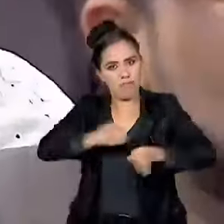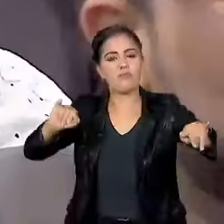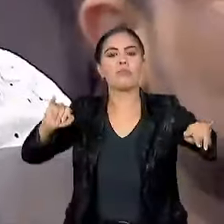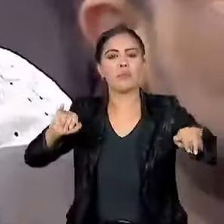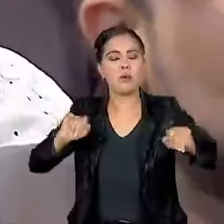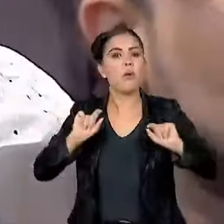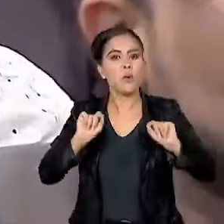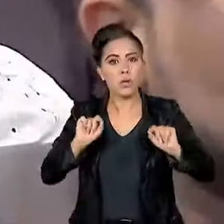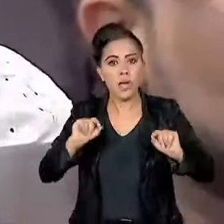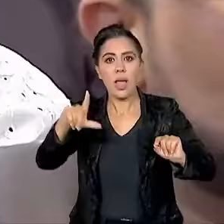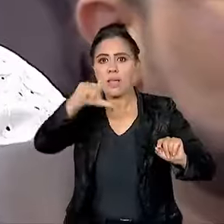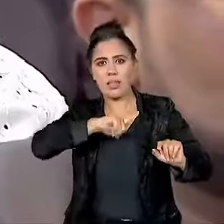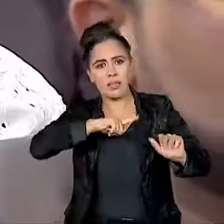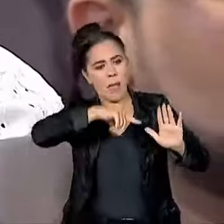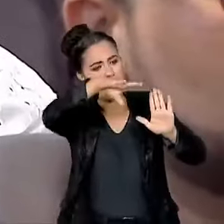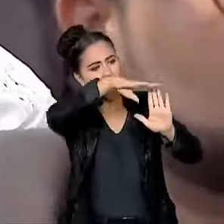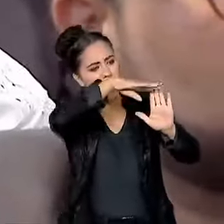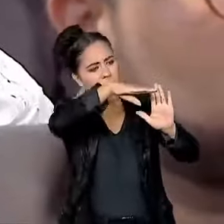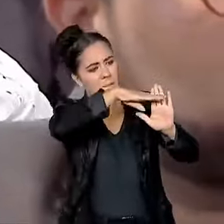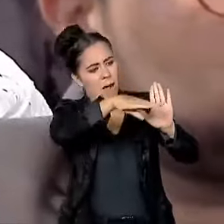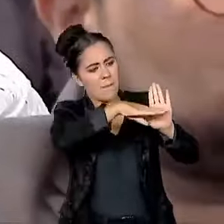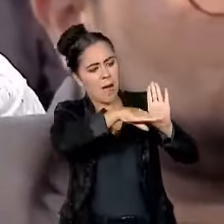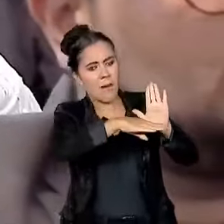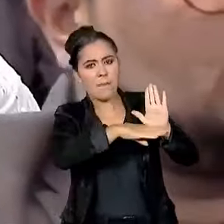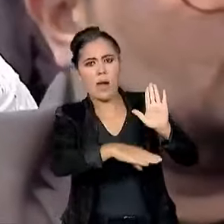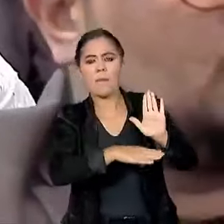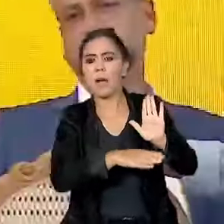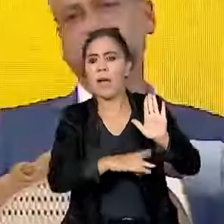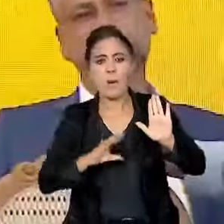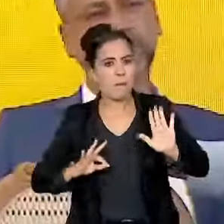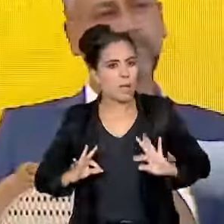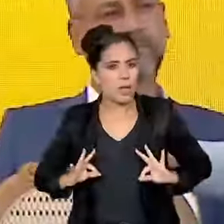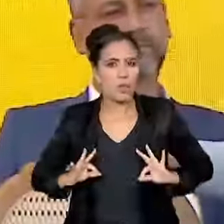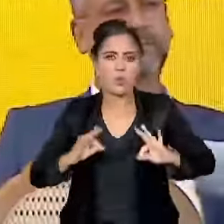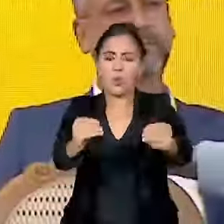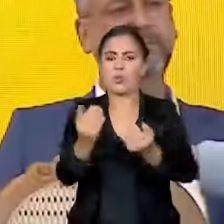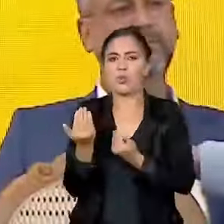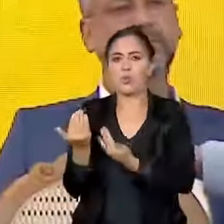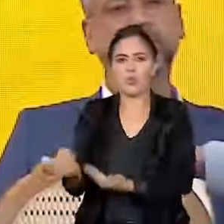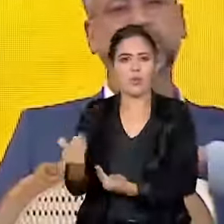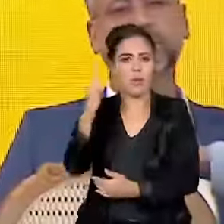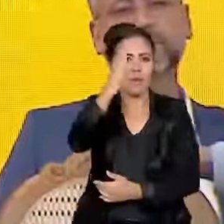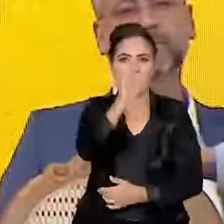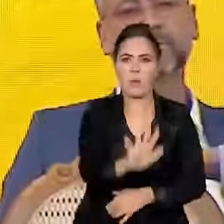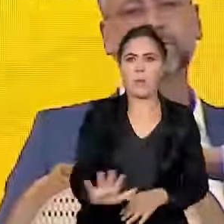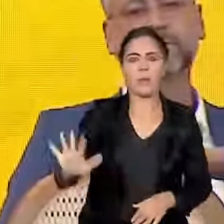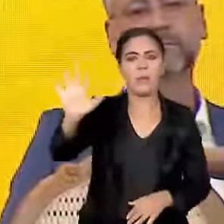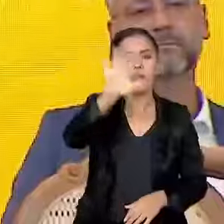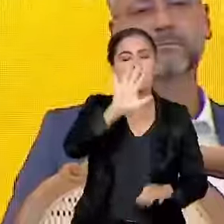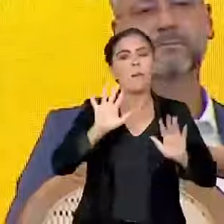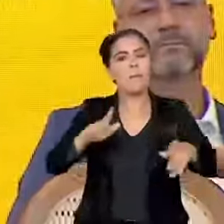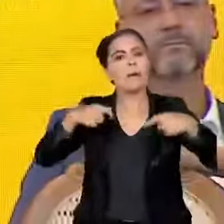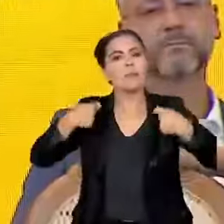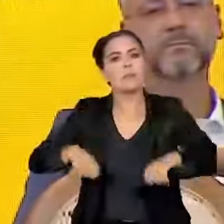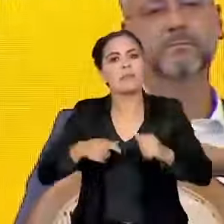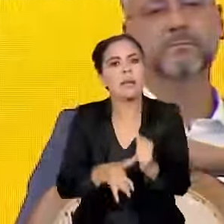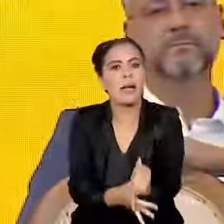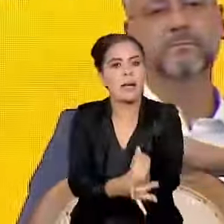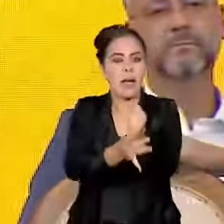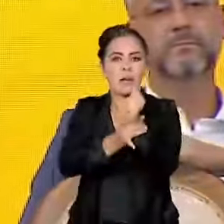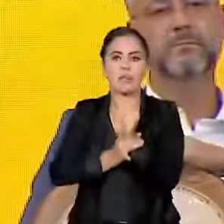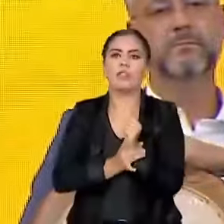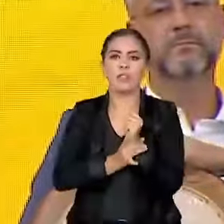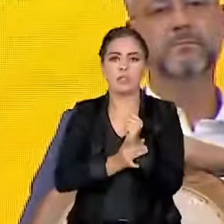de um grande pacote que tem para a juventude de todo o país, para toda a juventude. Mas a gente precisa garantir os nossos